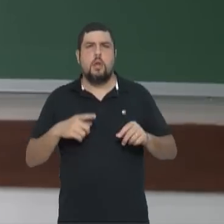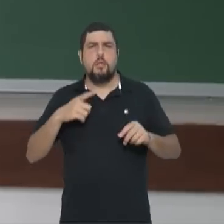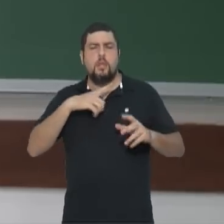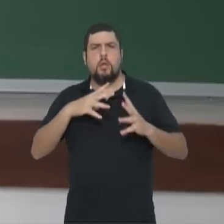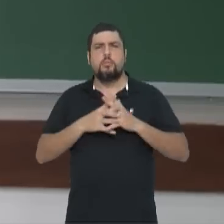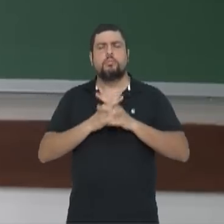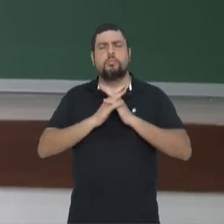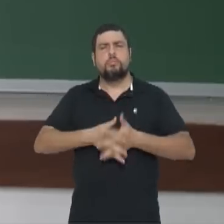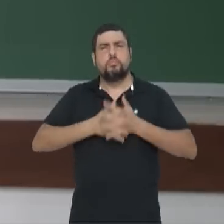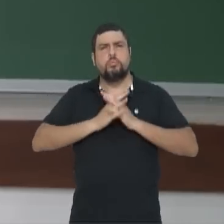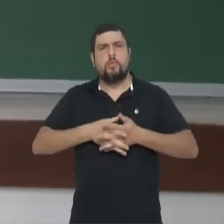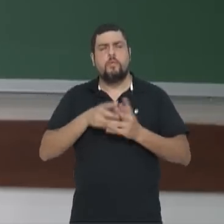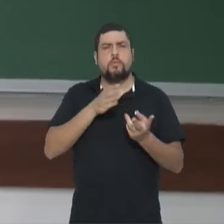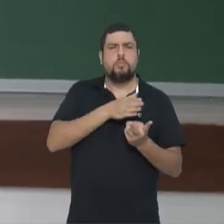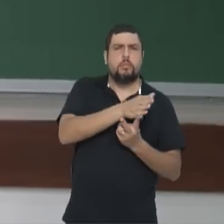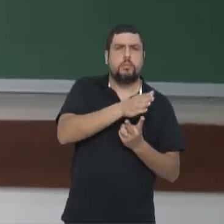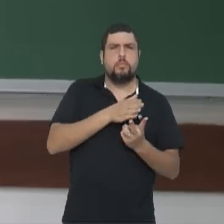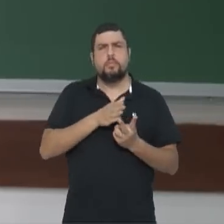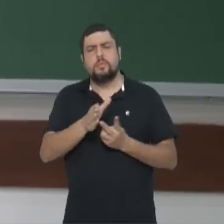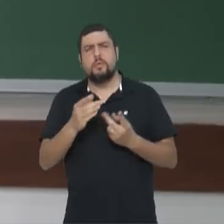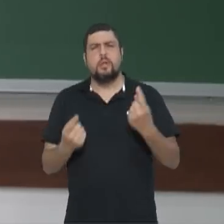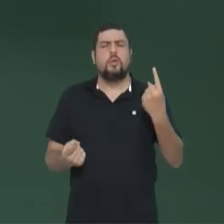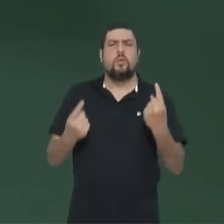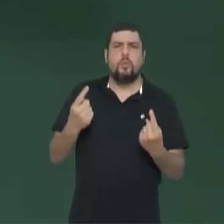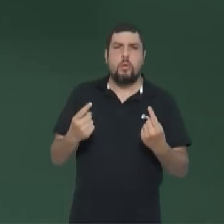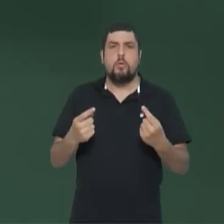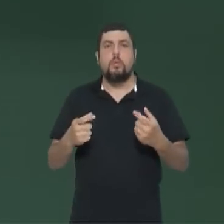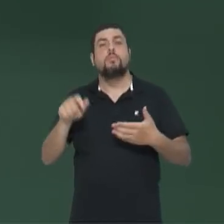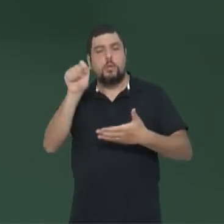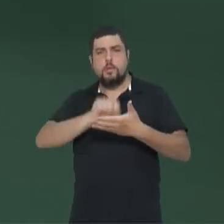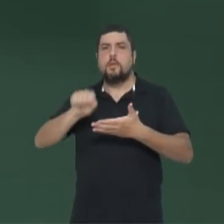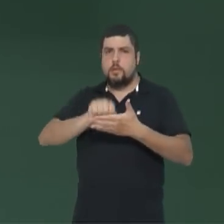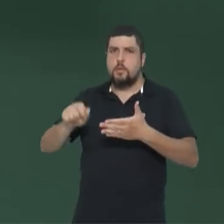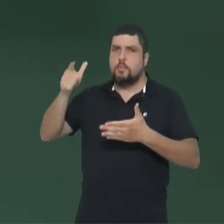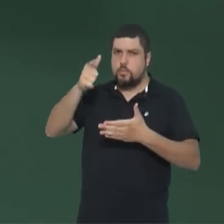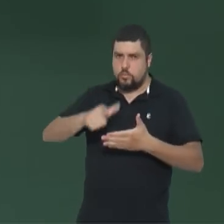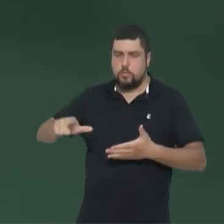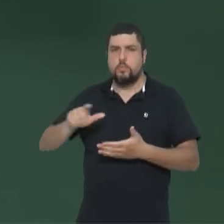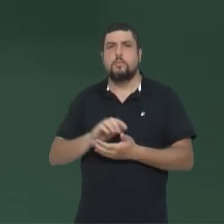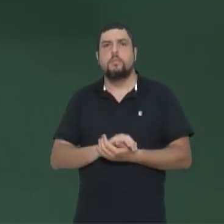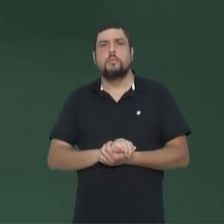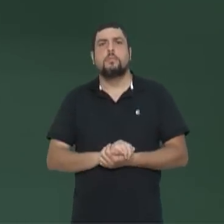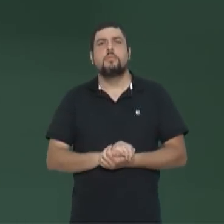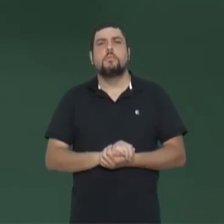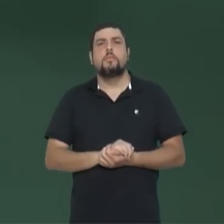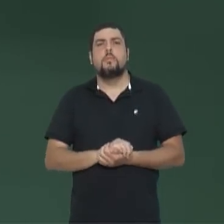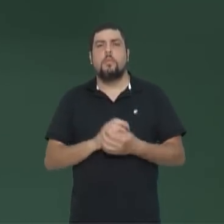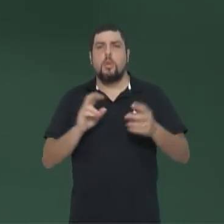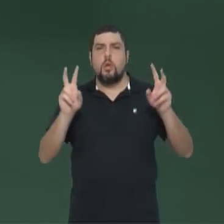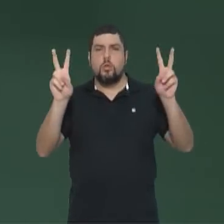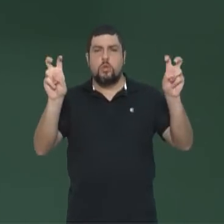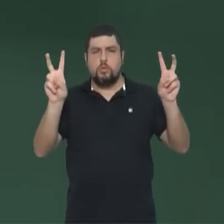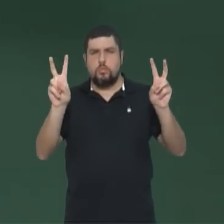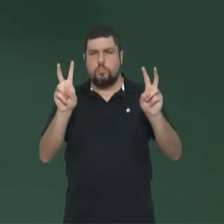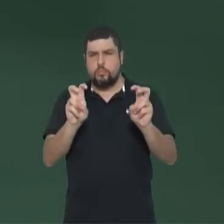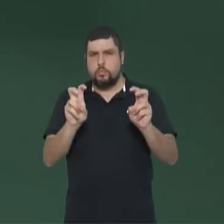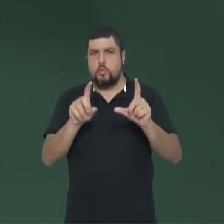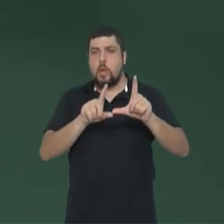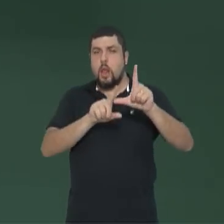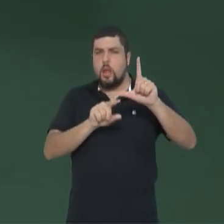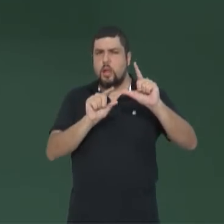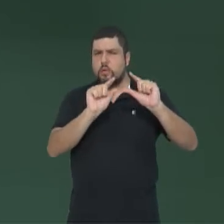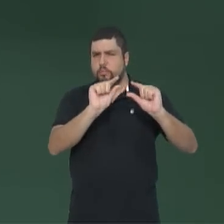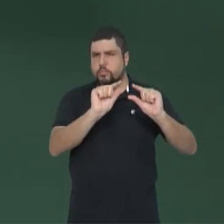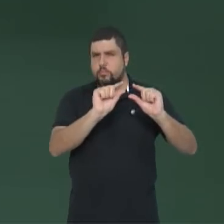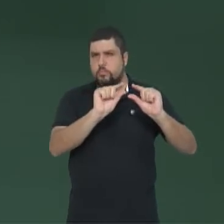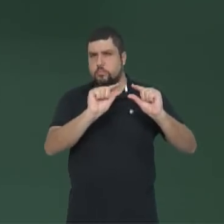manchete, ela precisa ser refeita. O subtítulo já seriam aquelas letras menores que vão